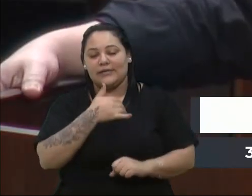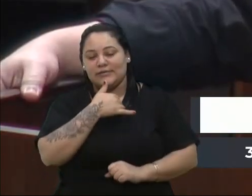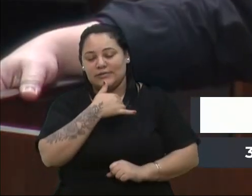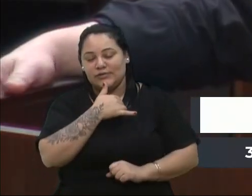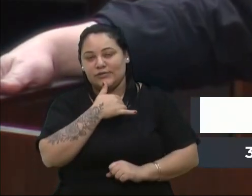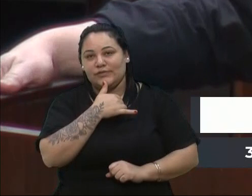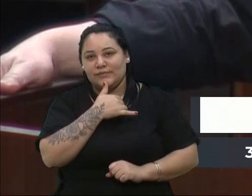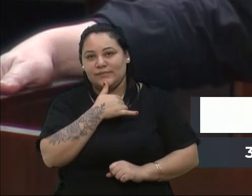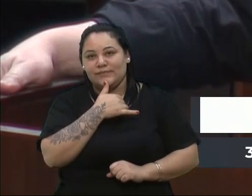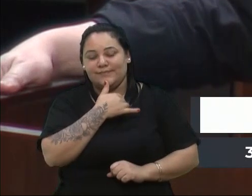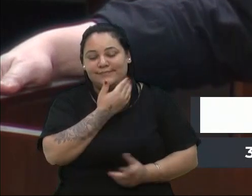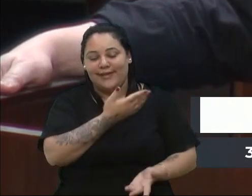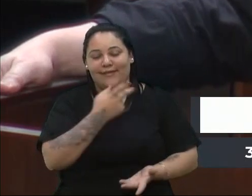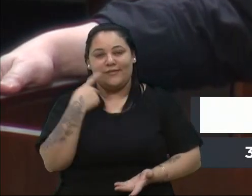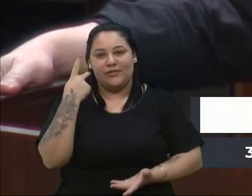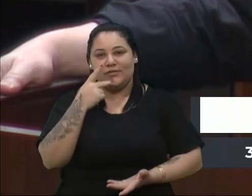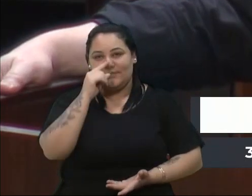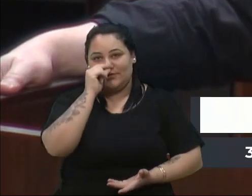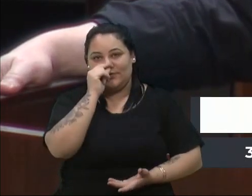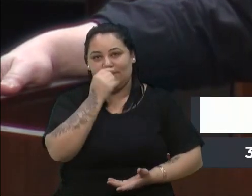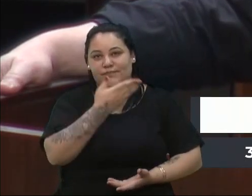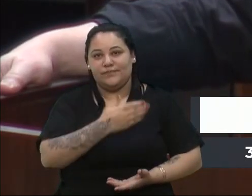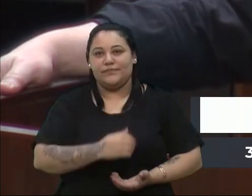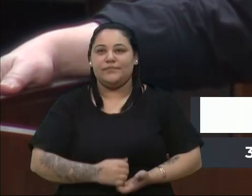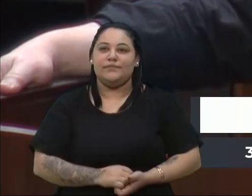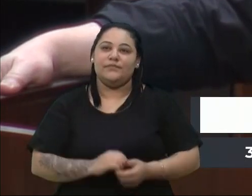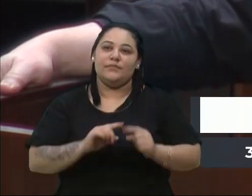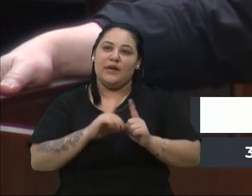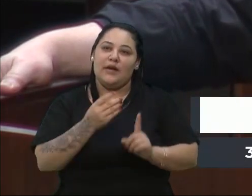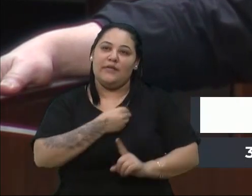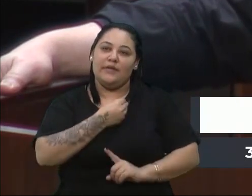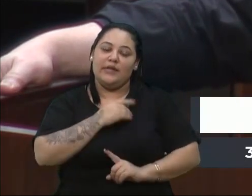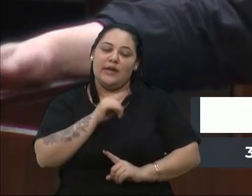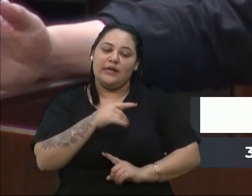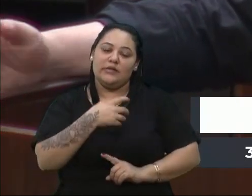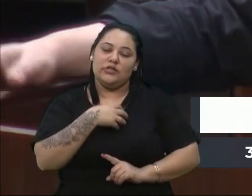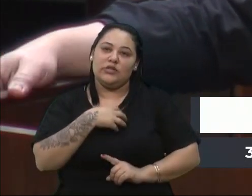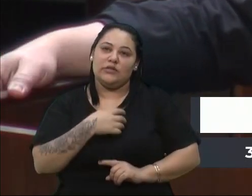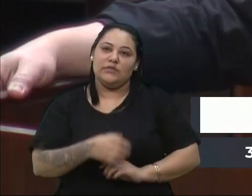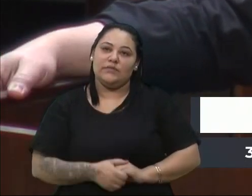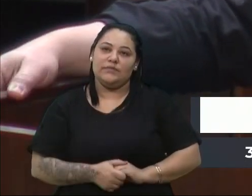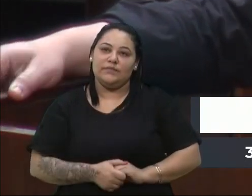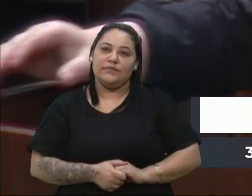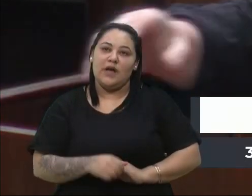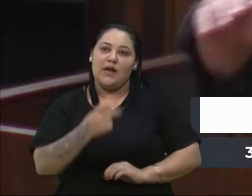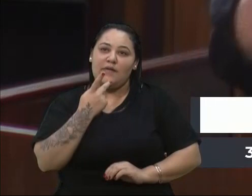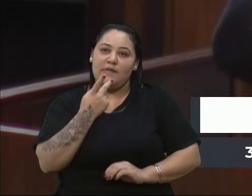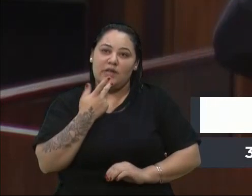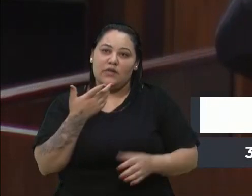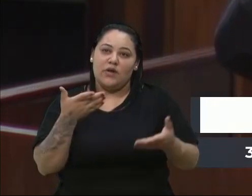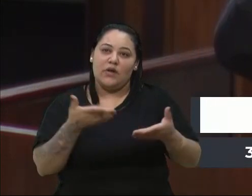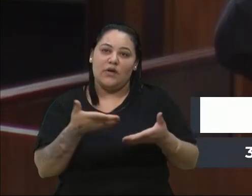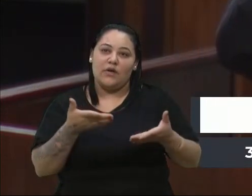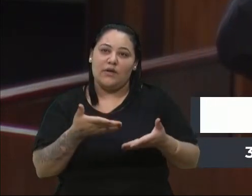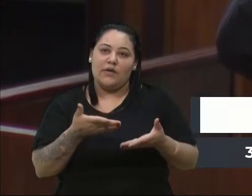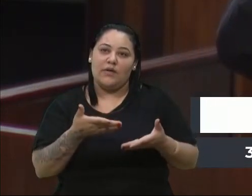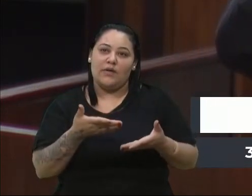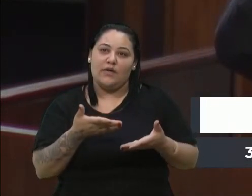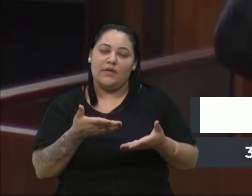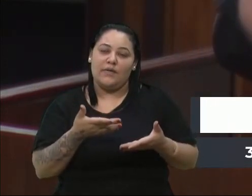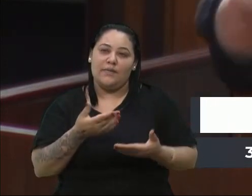aparece, né, vereador Fantinel? Mas a vida é assim. Estava falando agora há pouco que a